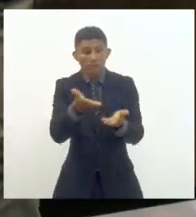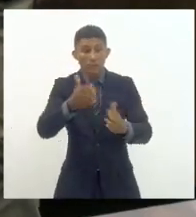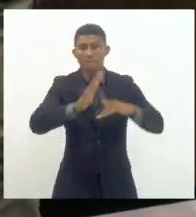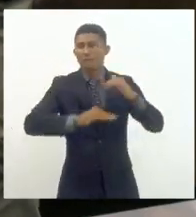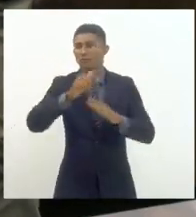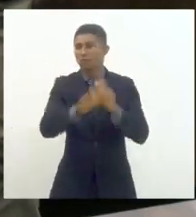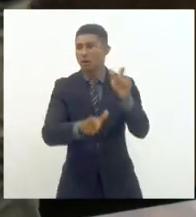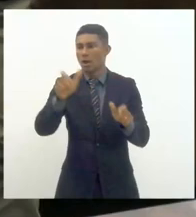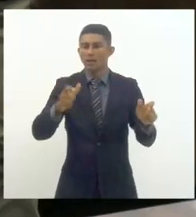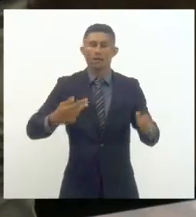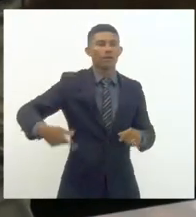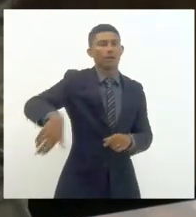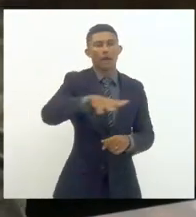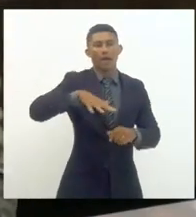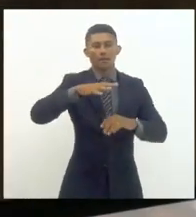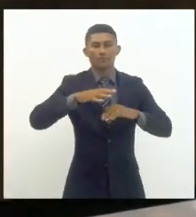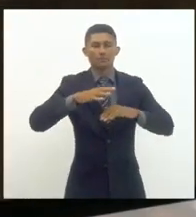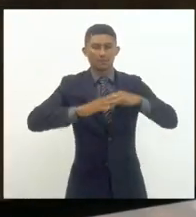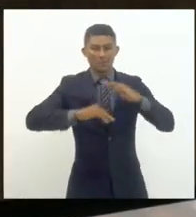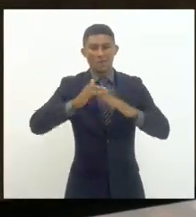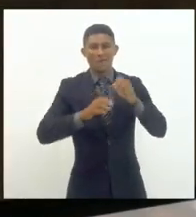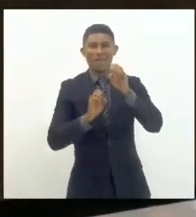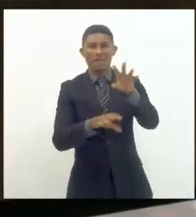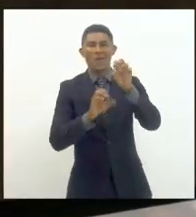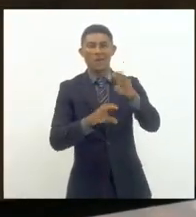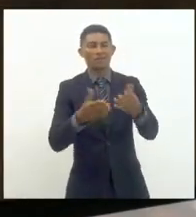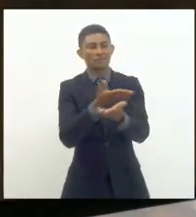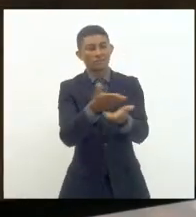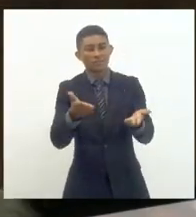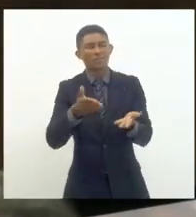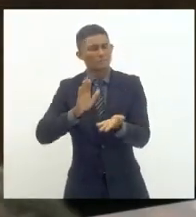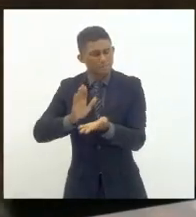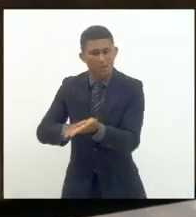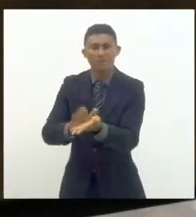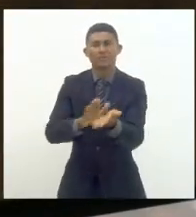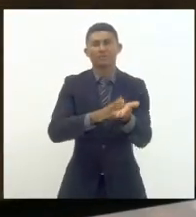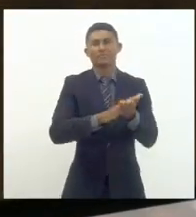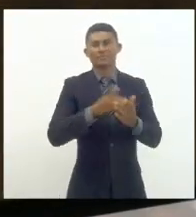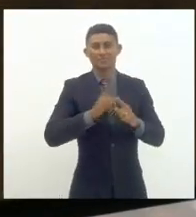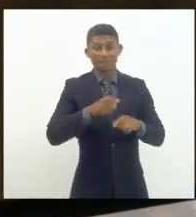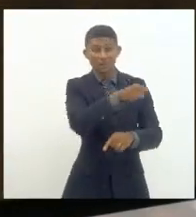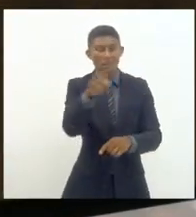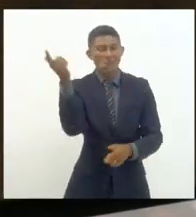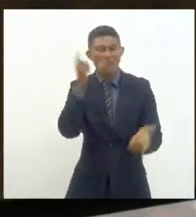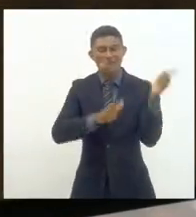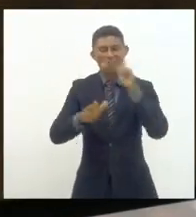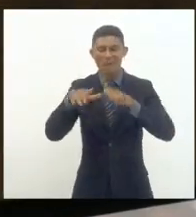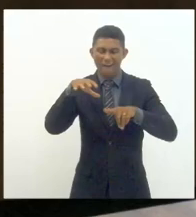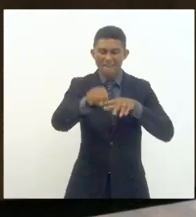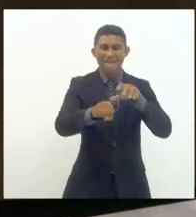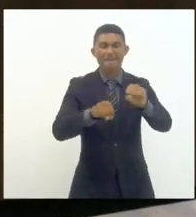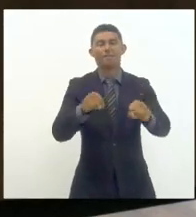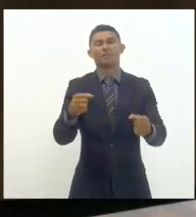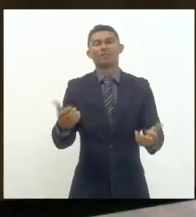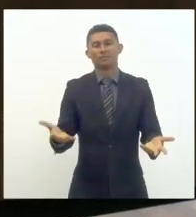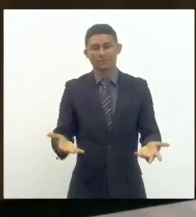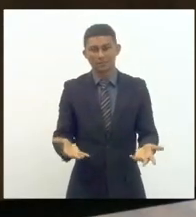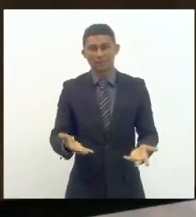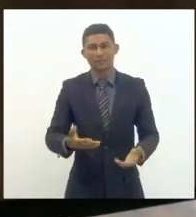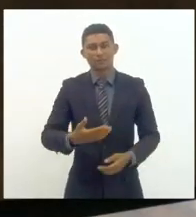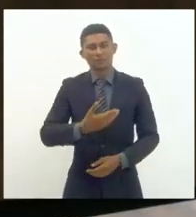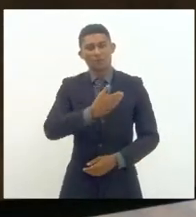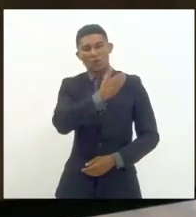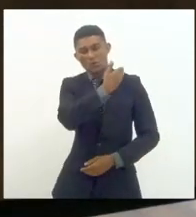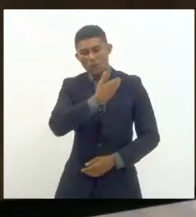educação, o CEP, estão todos de parabéns por terem conseguido essa conquista que atravessou diferentes